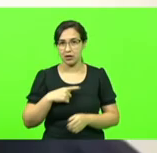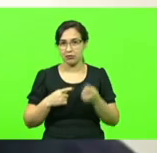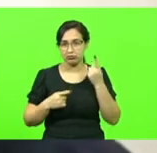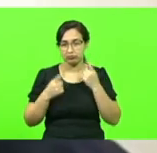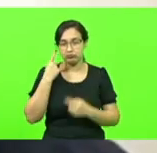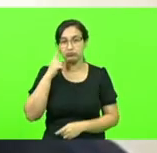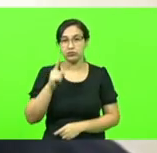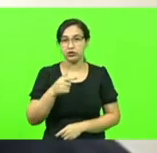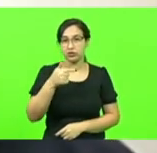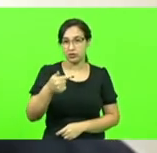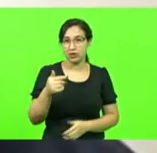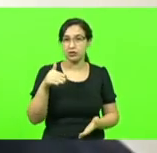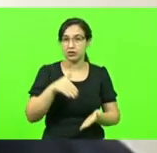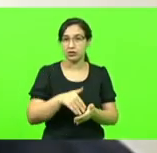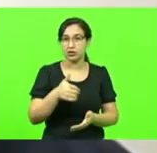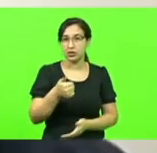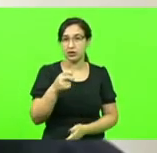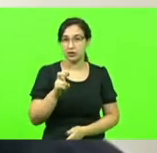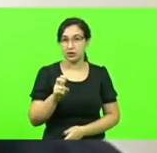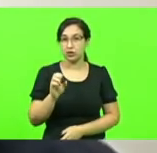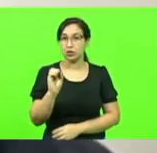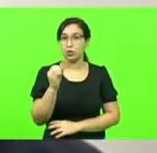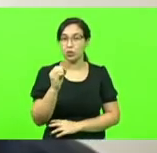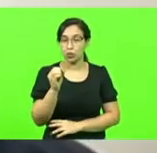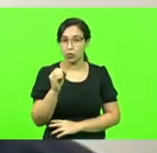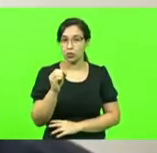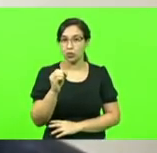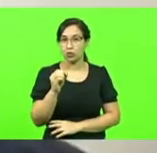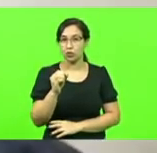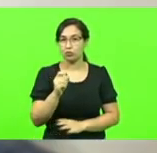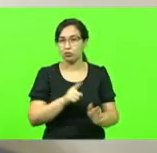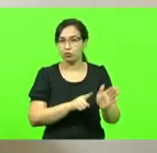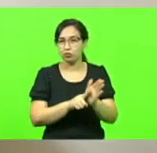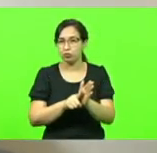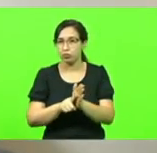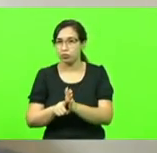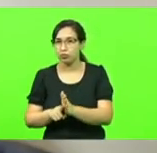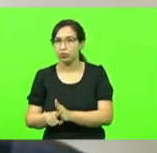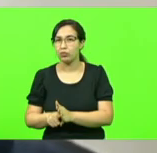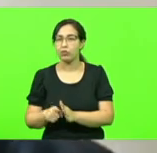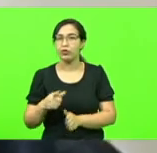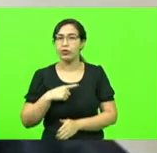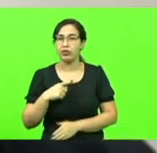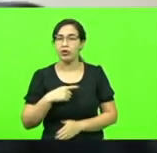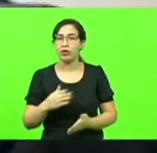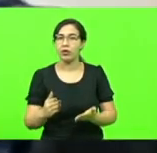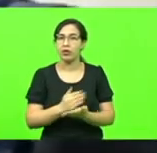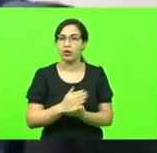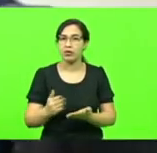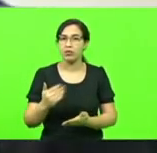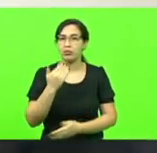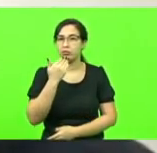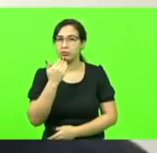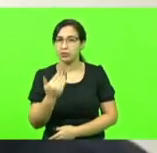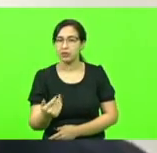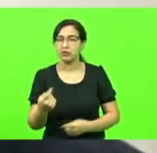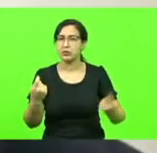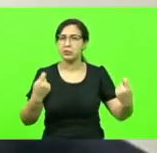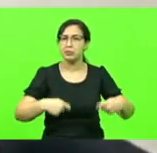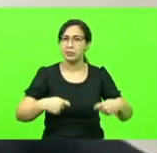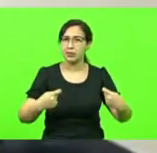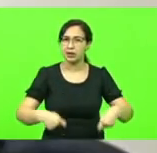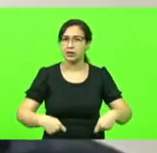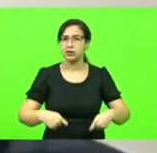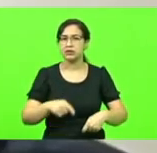e 15 de outubro, nós levantamos algumas solicitações quanto das necessidades dessas